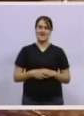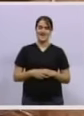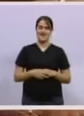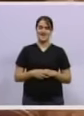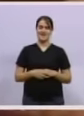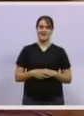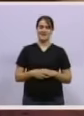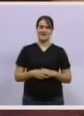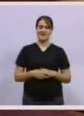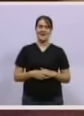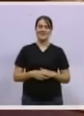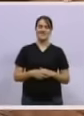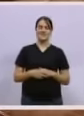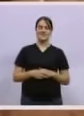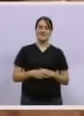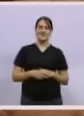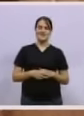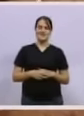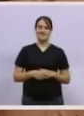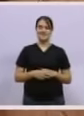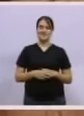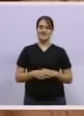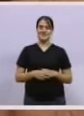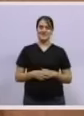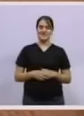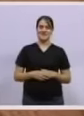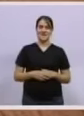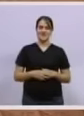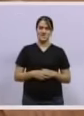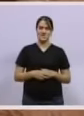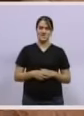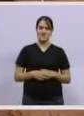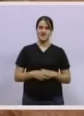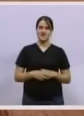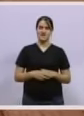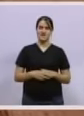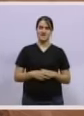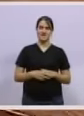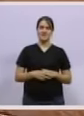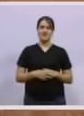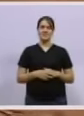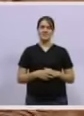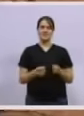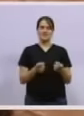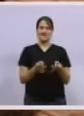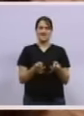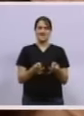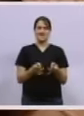tem? Chouriço. Quando você não quer falar o que é. O que é isso? Chouriço, só para